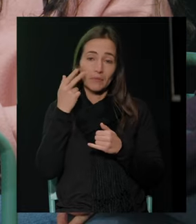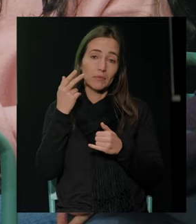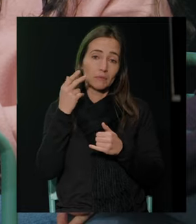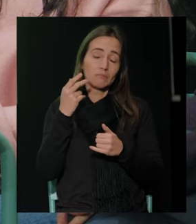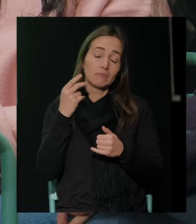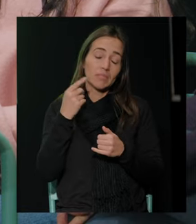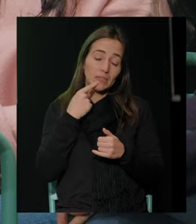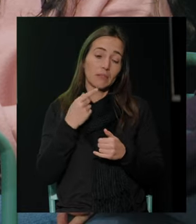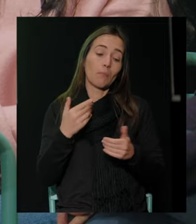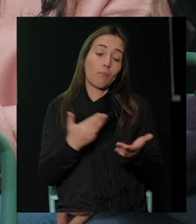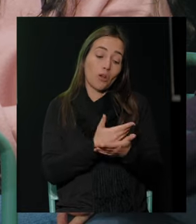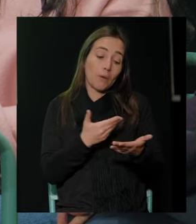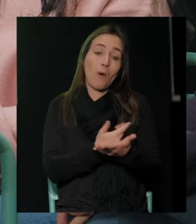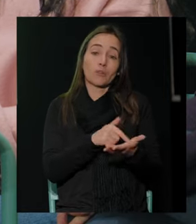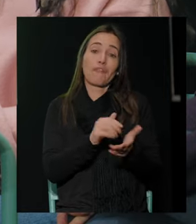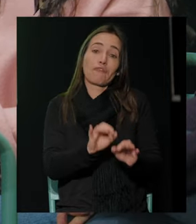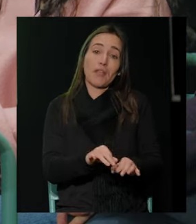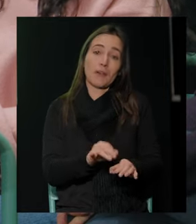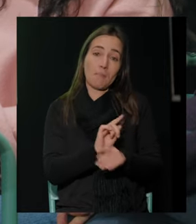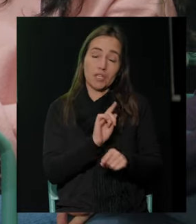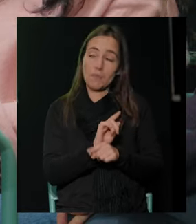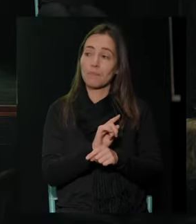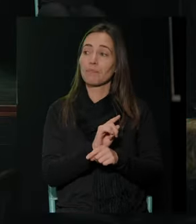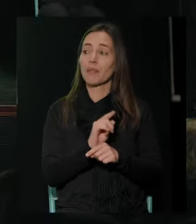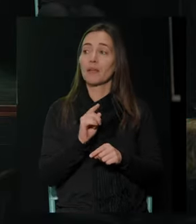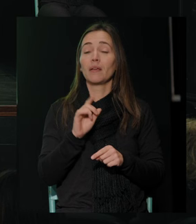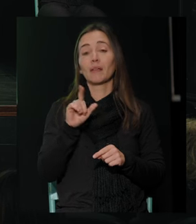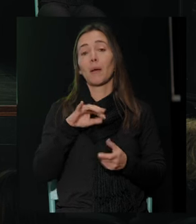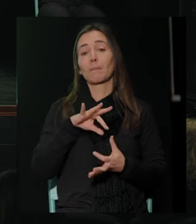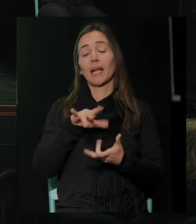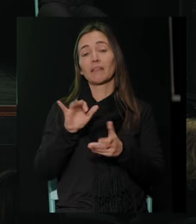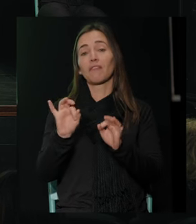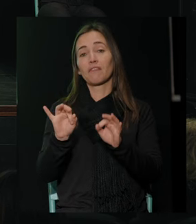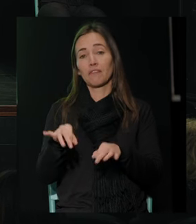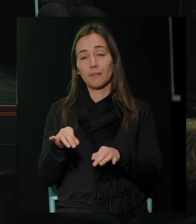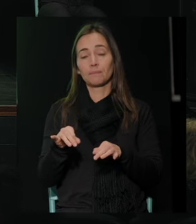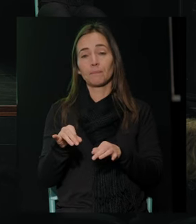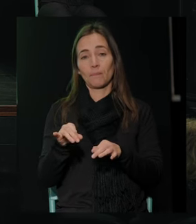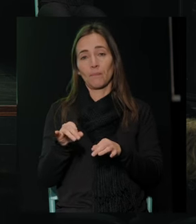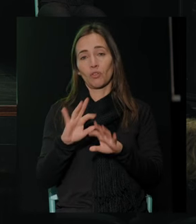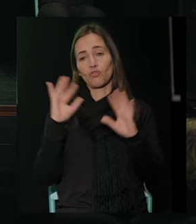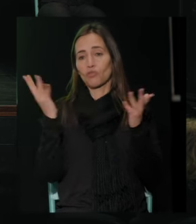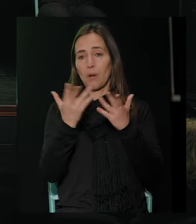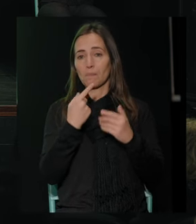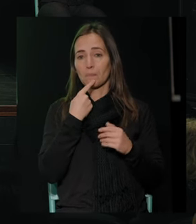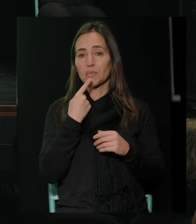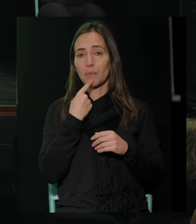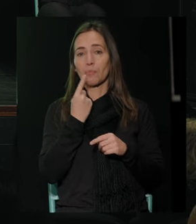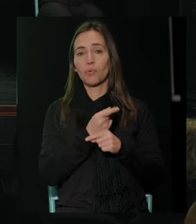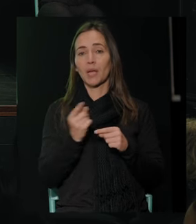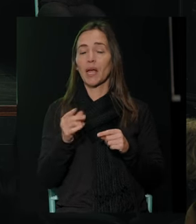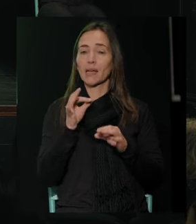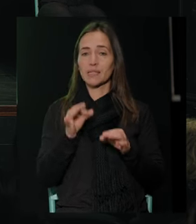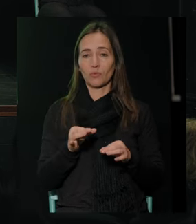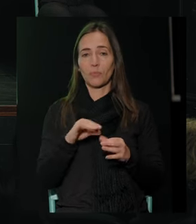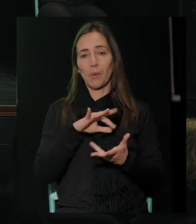pelo menos aí um fim. E a afinidade planetária, e também esta aqui entendida de um modo muito amplo, porque há certamente um fim